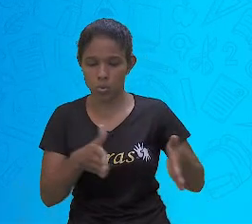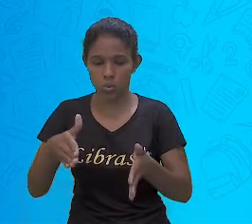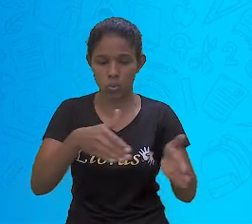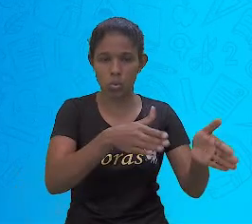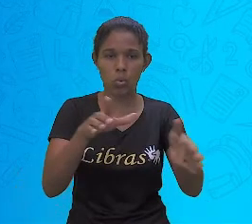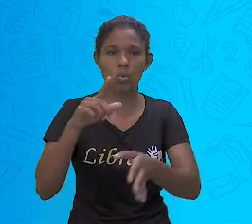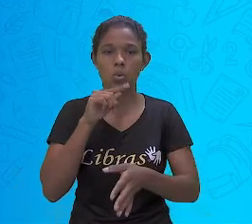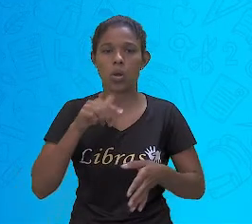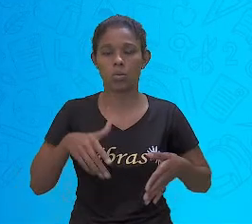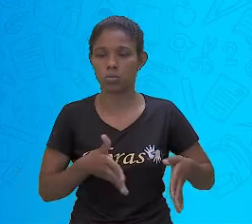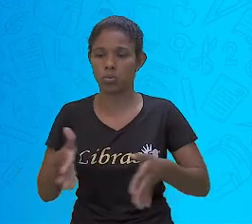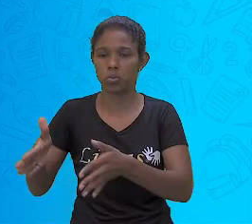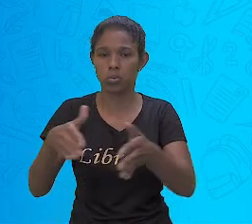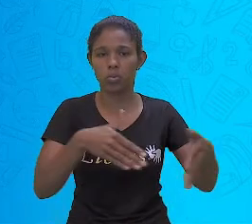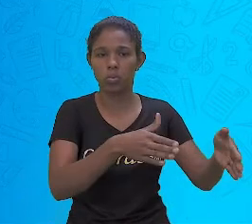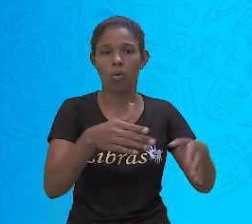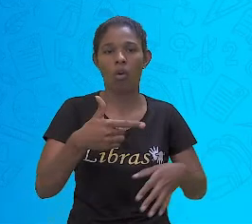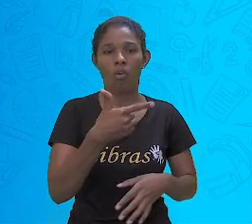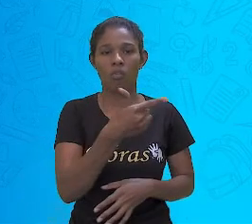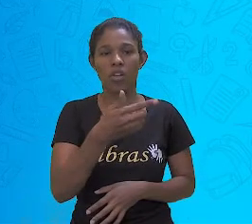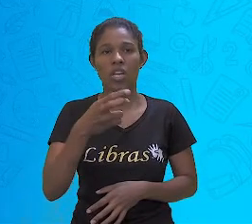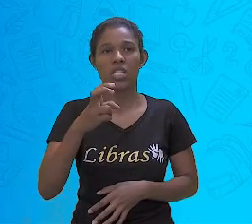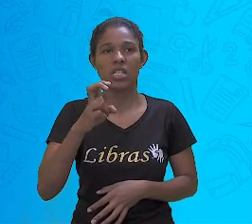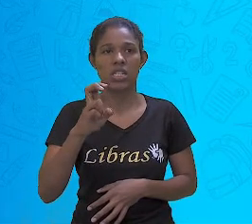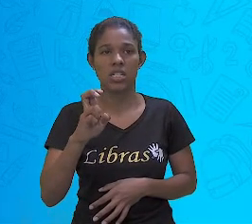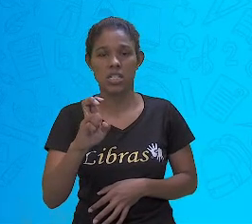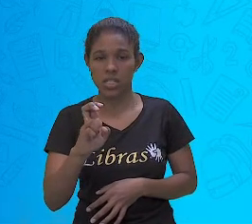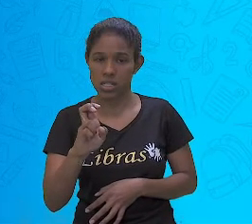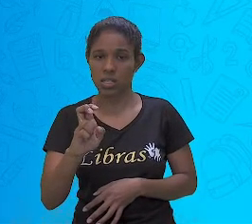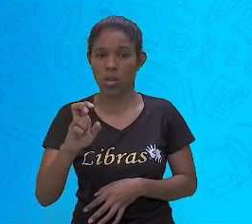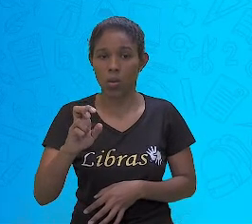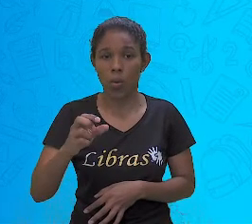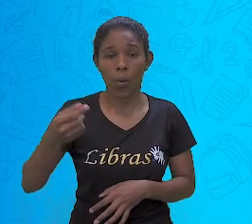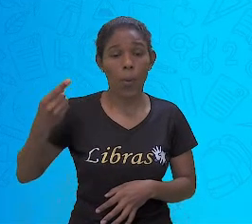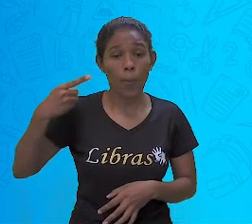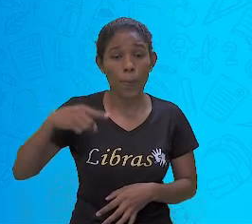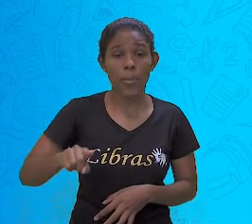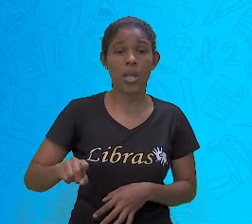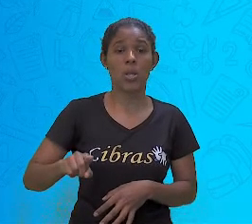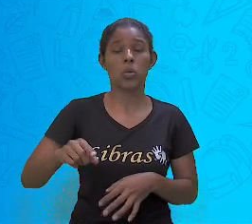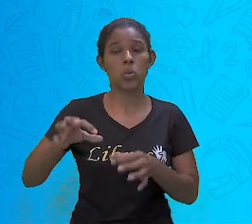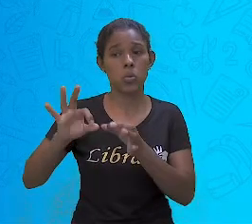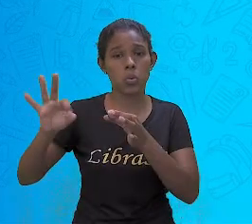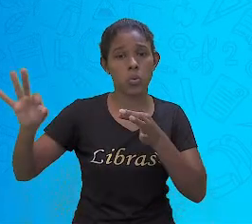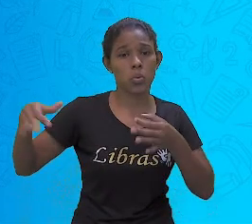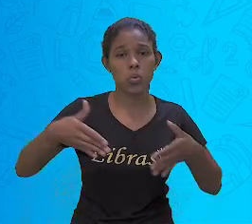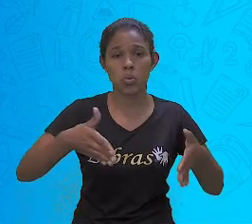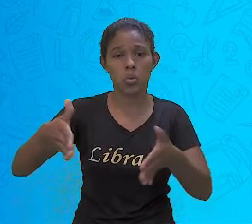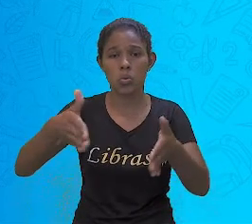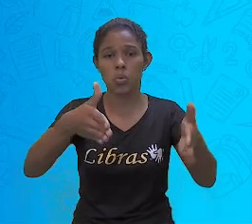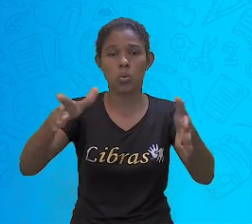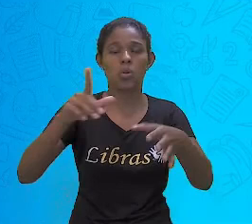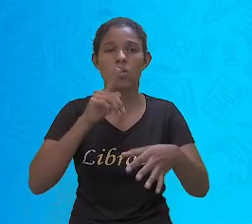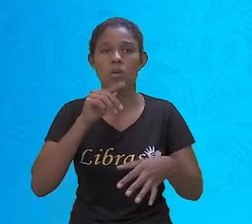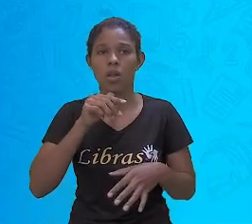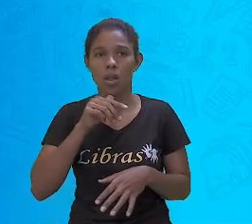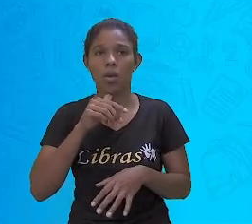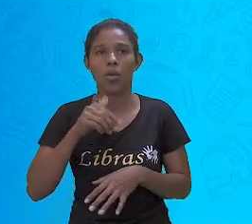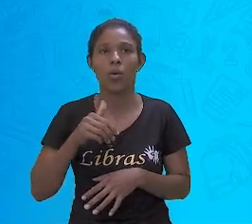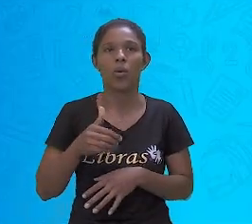com 25 mil quilômetros de rios navegáveis. Ali está 20% da água doce de todo o planeta.